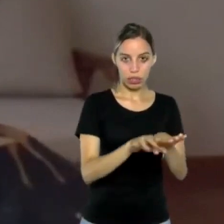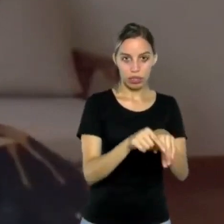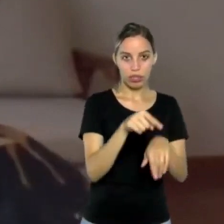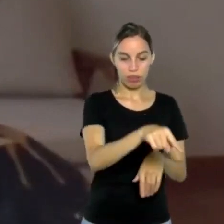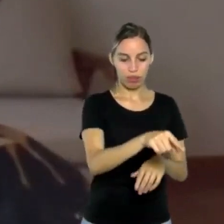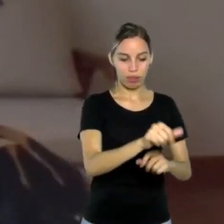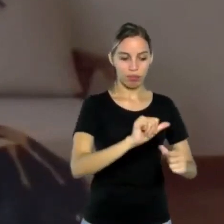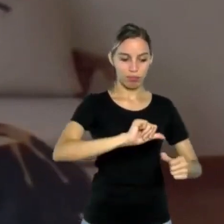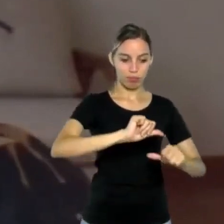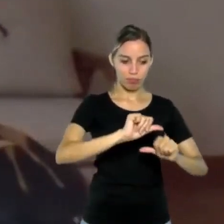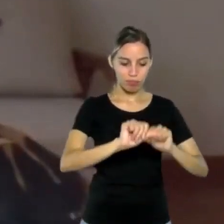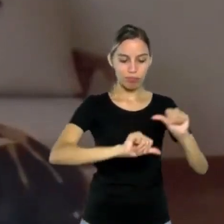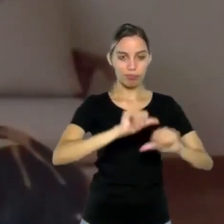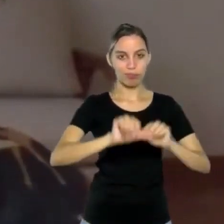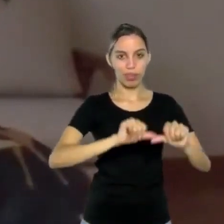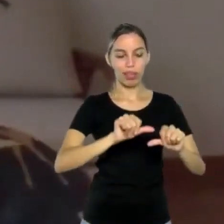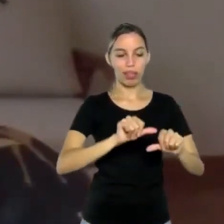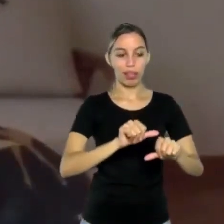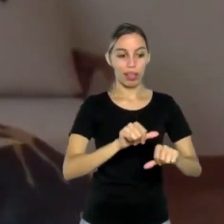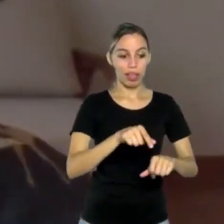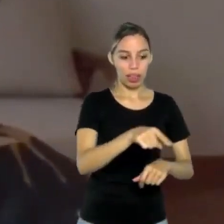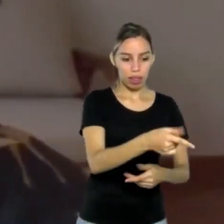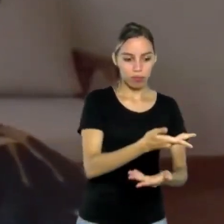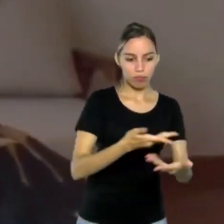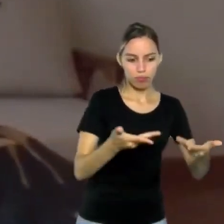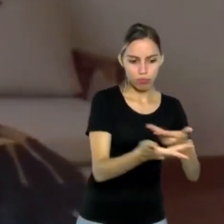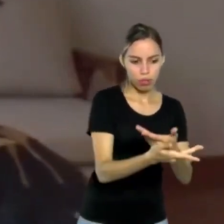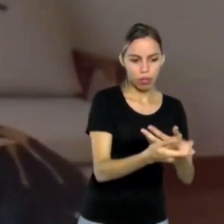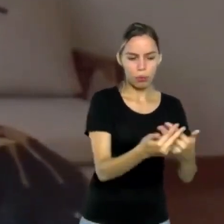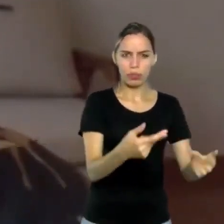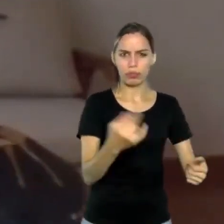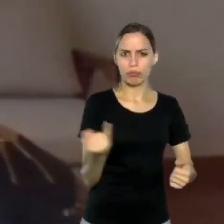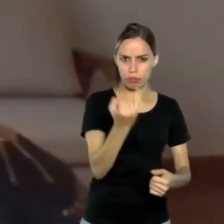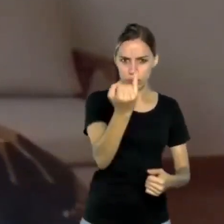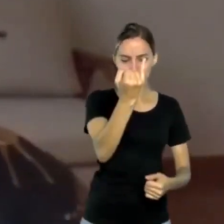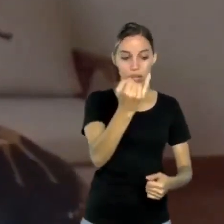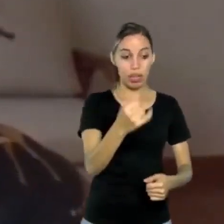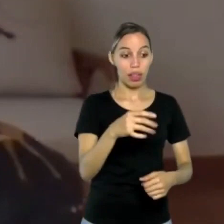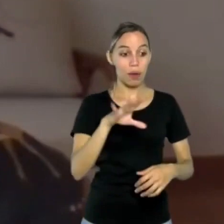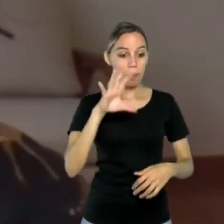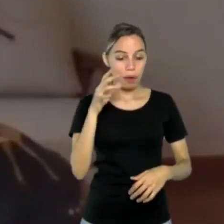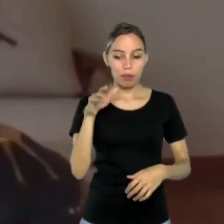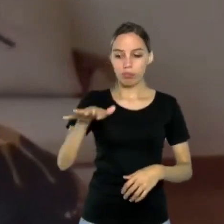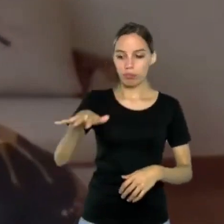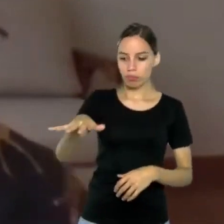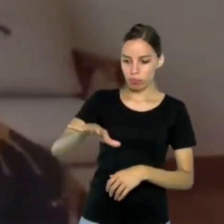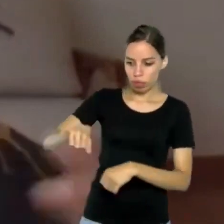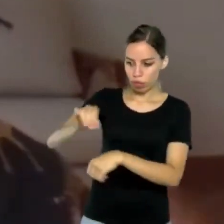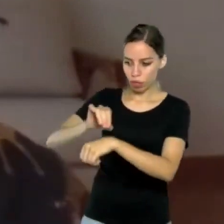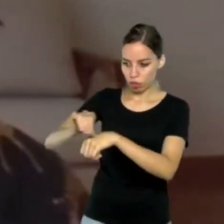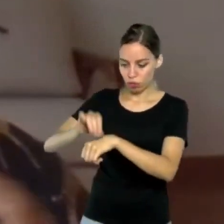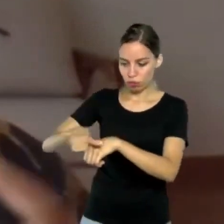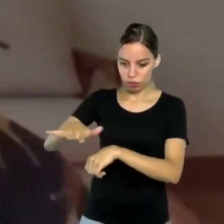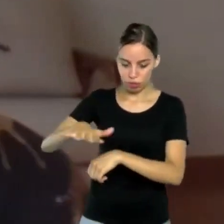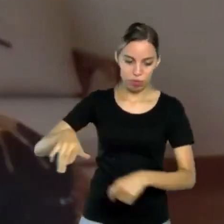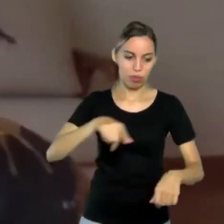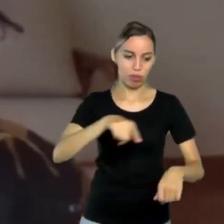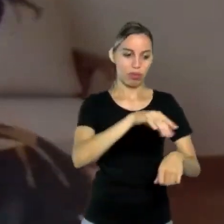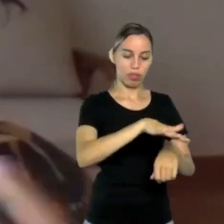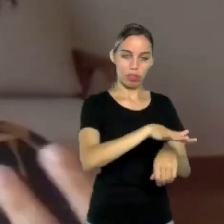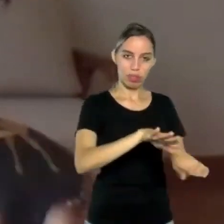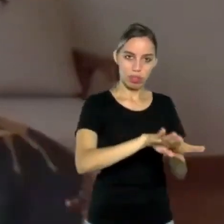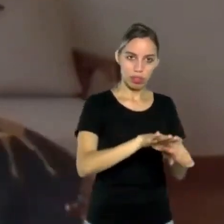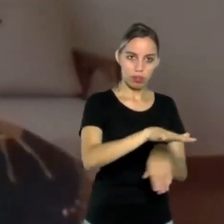importante, e aí são esses passos, assim, que eu acho que são um pouco fundamentais para aquela pilha de